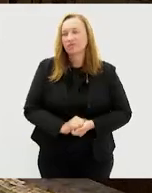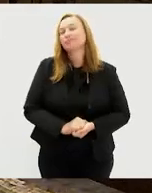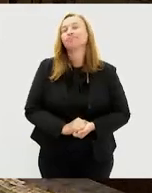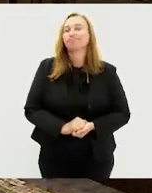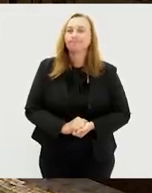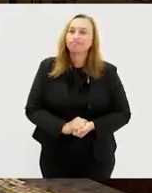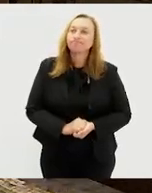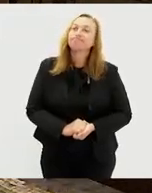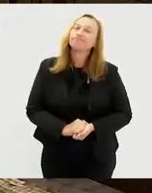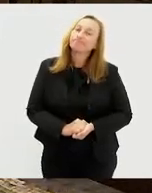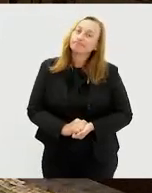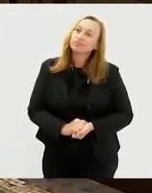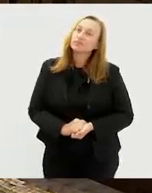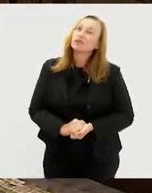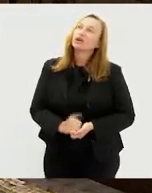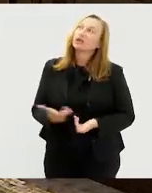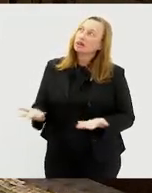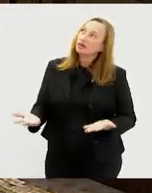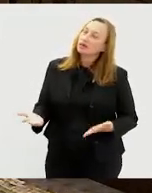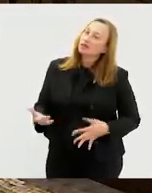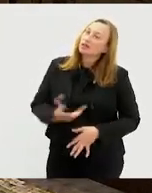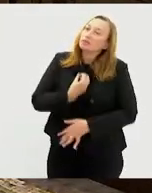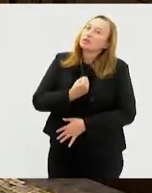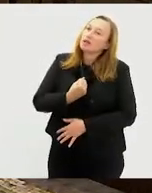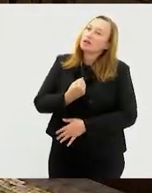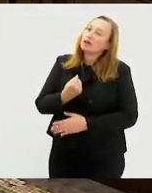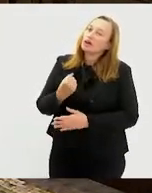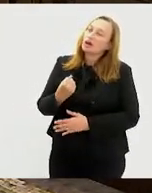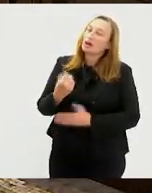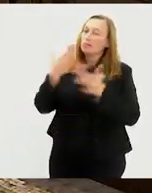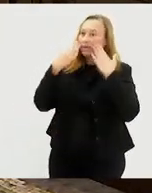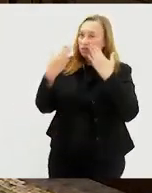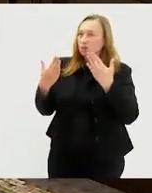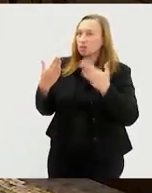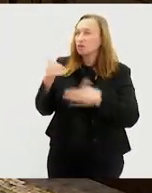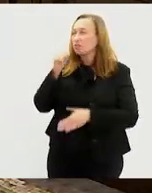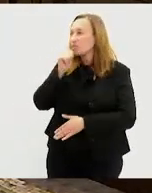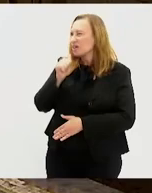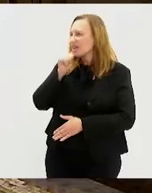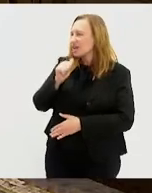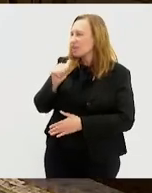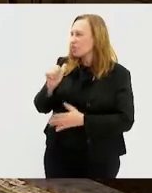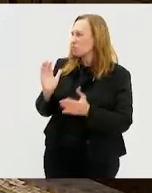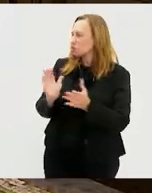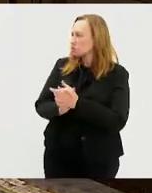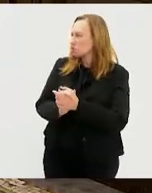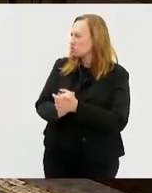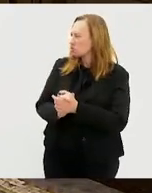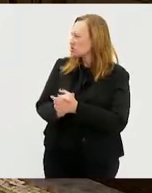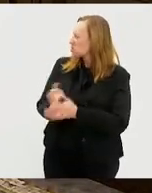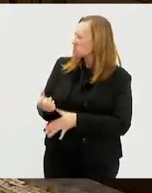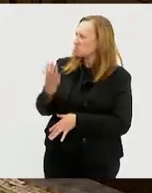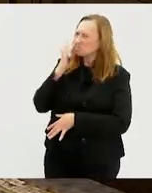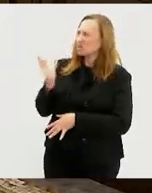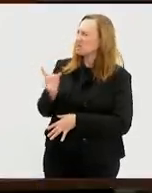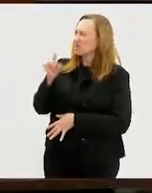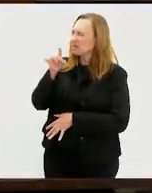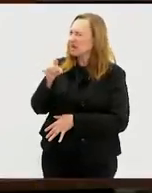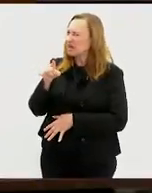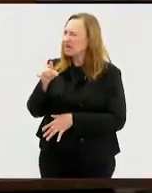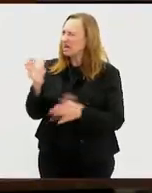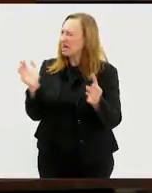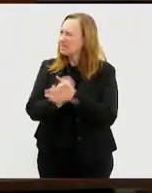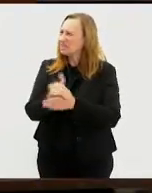Inclusive inclusive Fui pego de surpresa que ele me apresentou uma mulher como esposo eu não sabia que ele era casado com mulher por isso que eu tomei surpresa na na Sapucaí fiquei